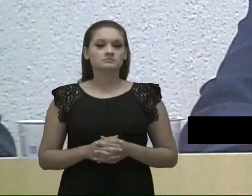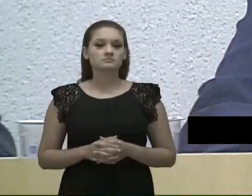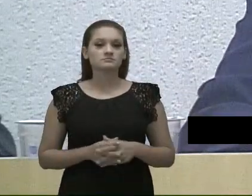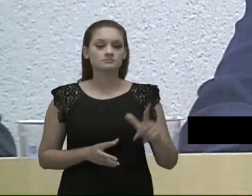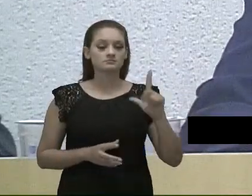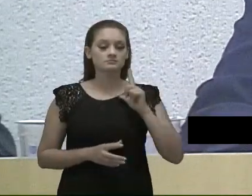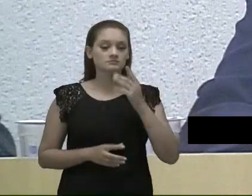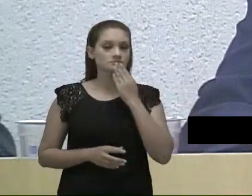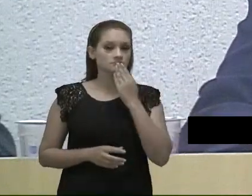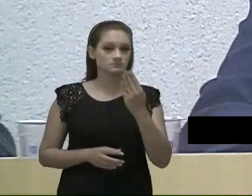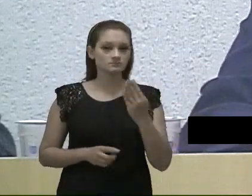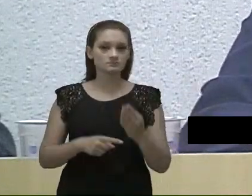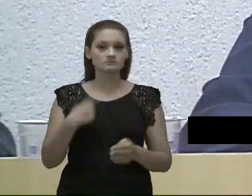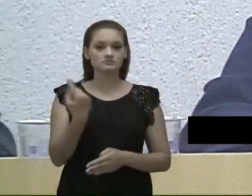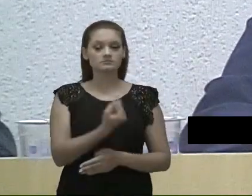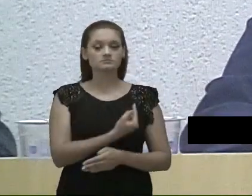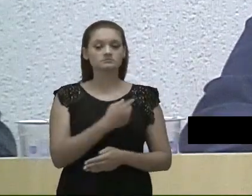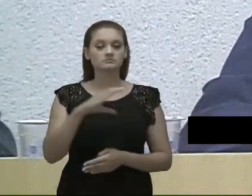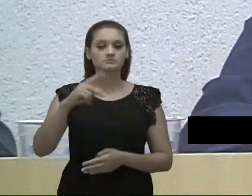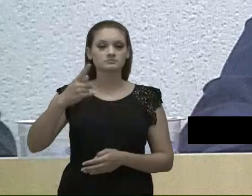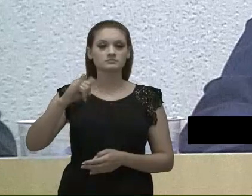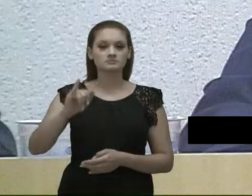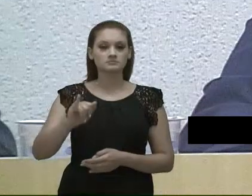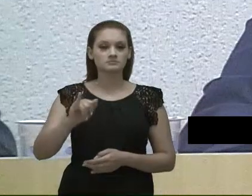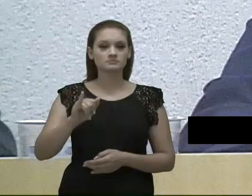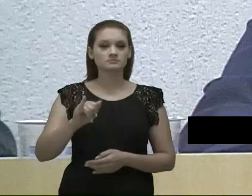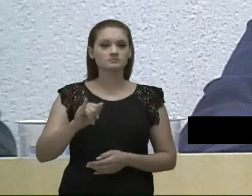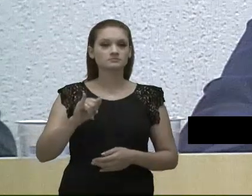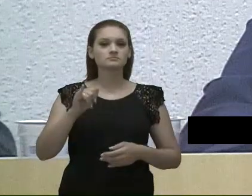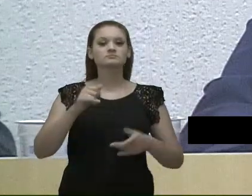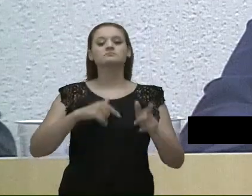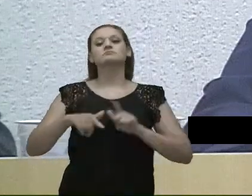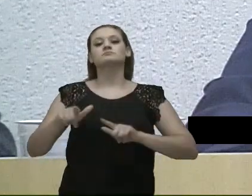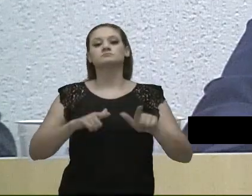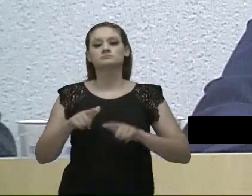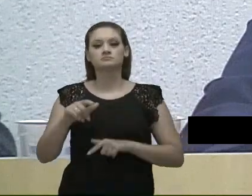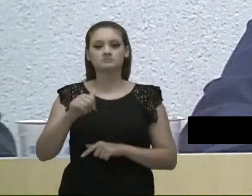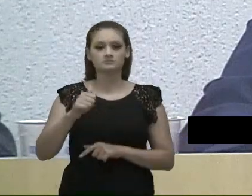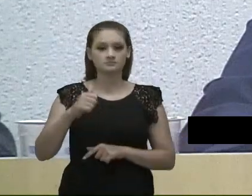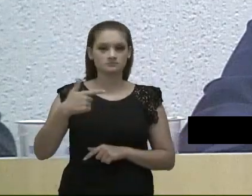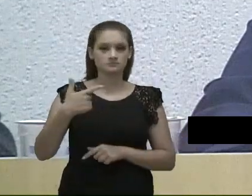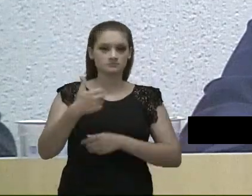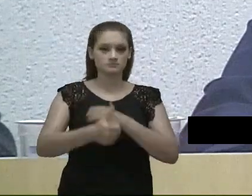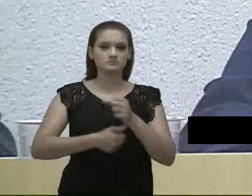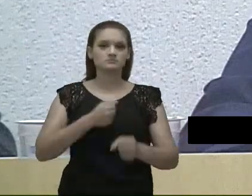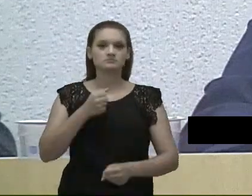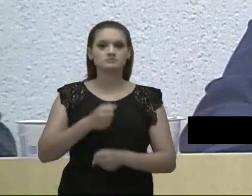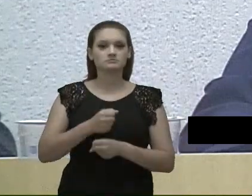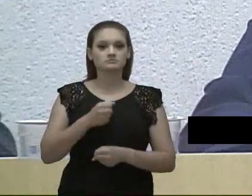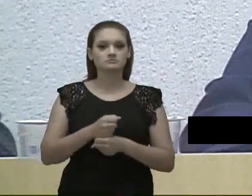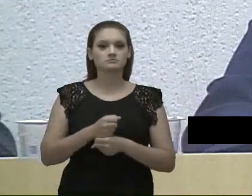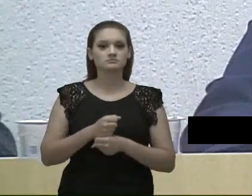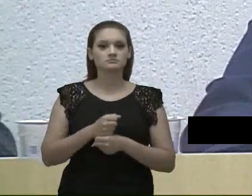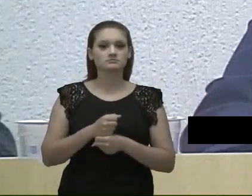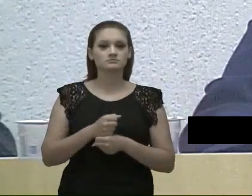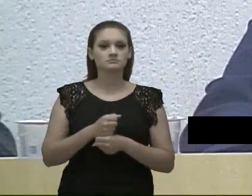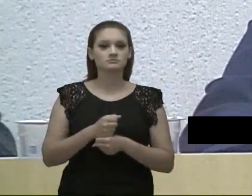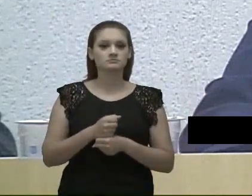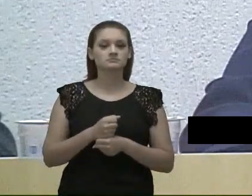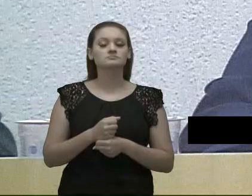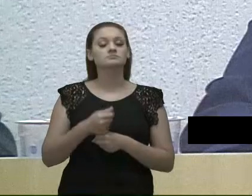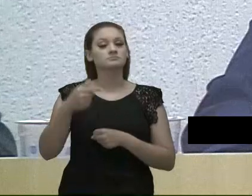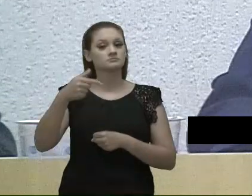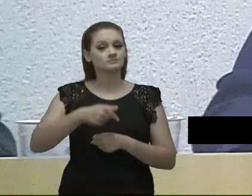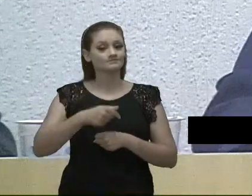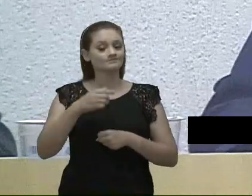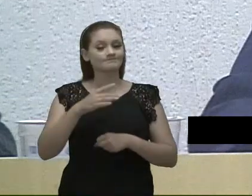que chegou a essa comissão de uma profissional que trabalha há 12 anos lá. Ela está passando um momento difícil